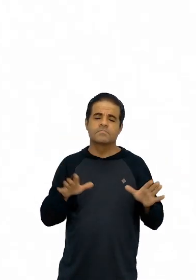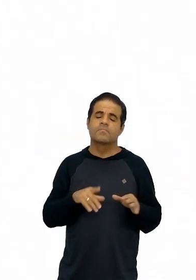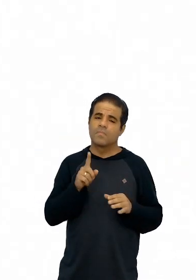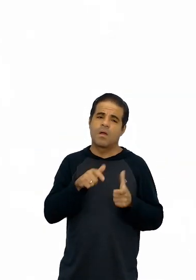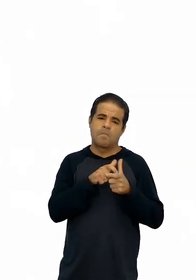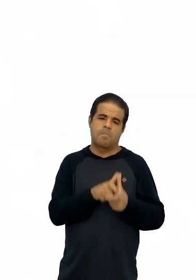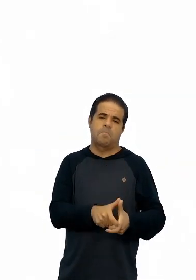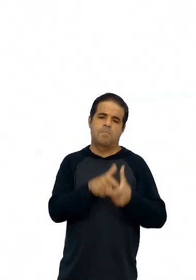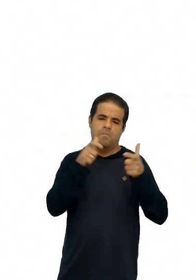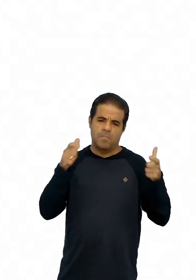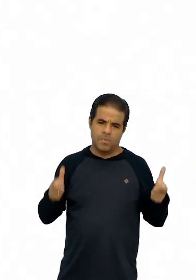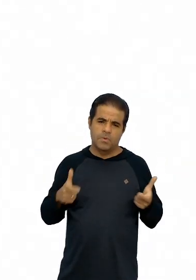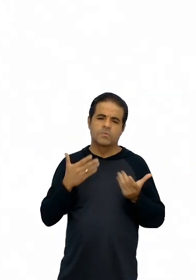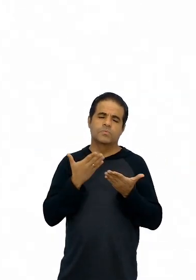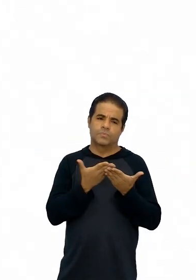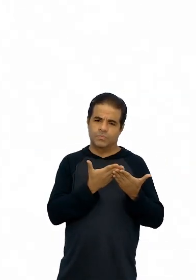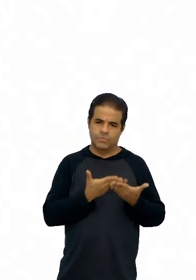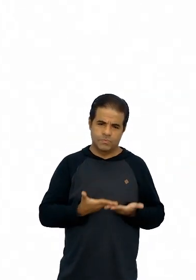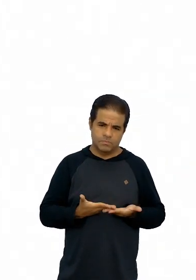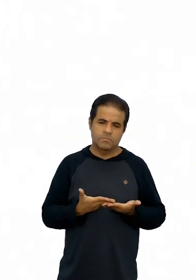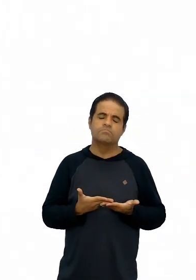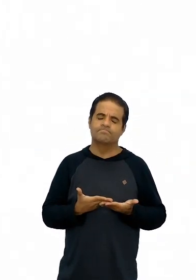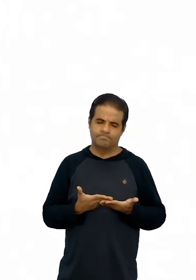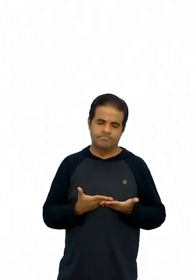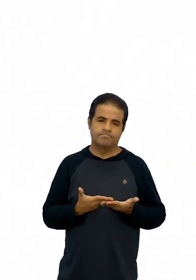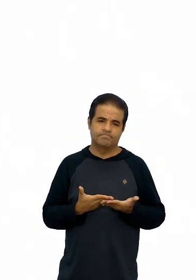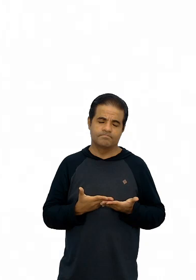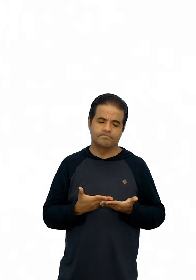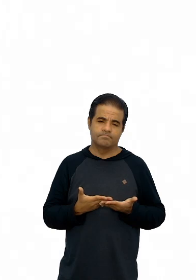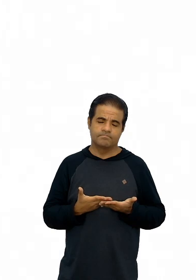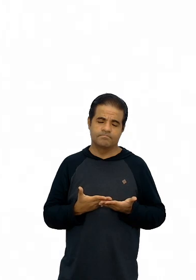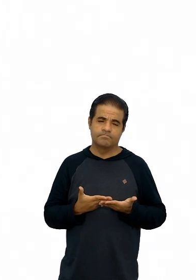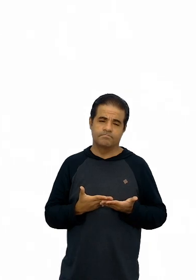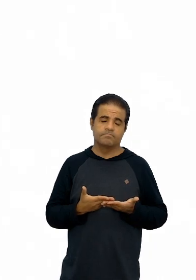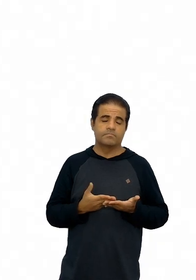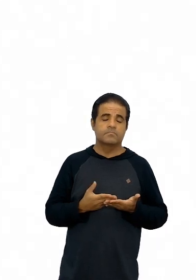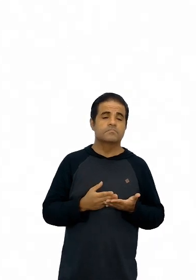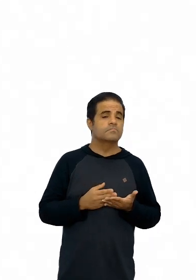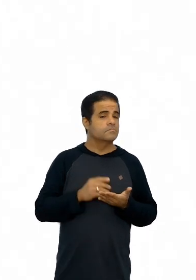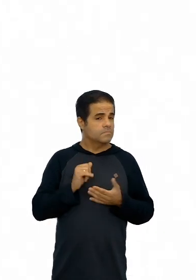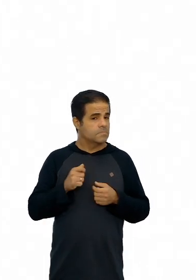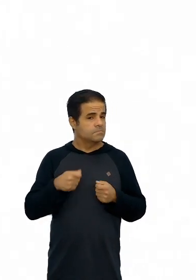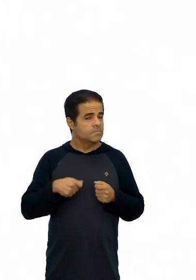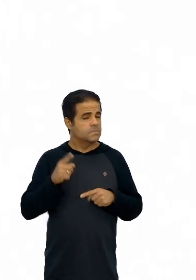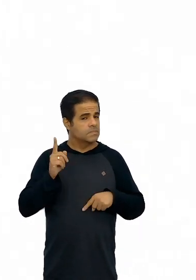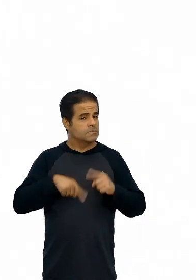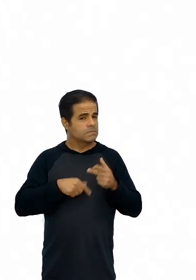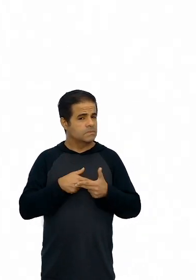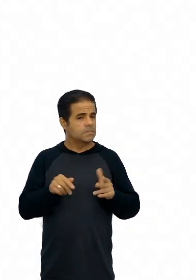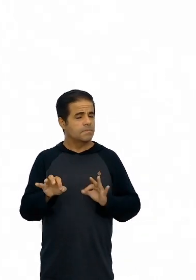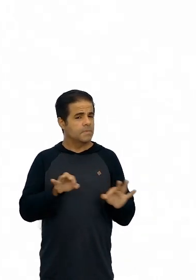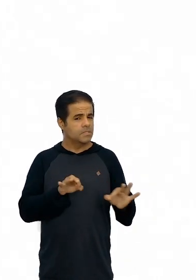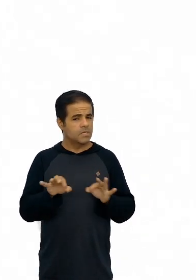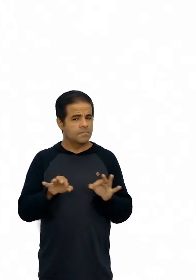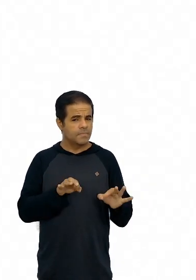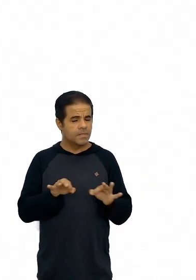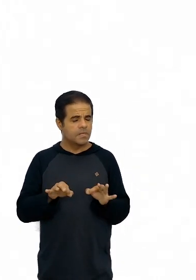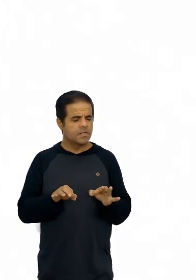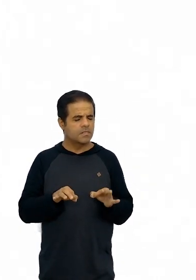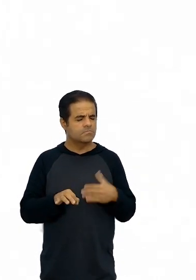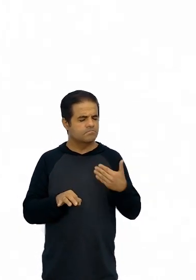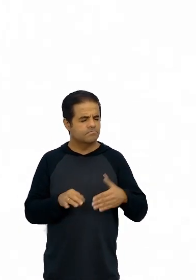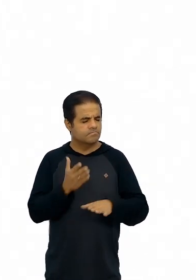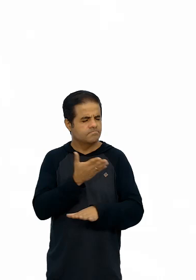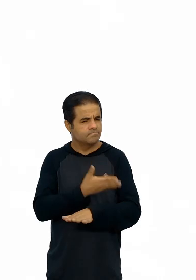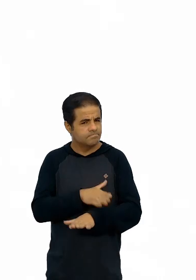sua maioria ali pelos estudantes, tá? E, se necessário, mais elementos, né, o planejamento inicial e,